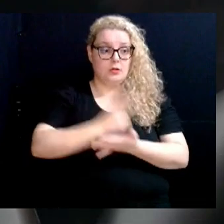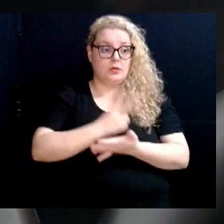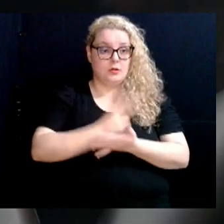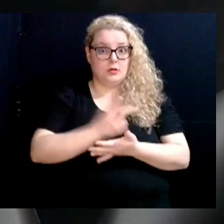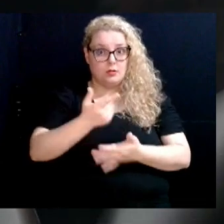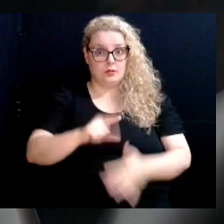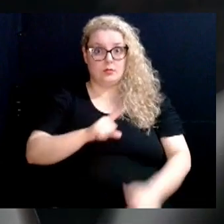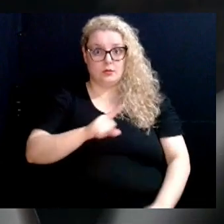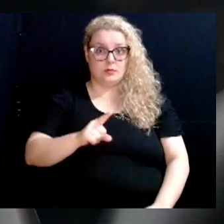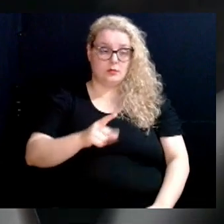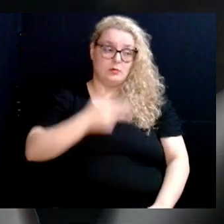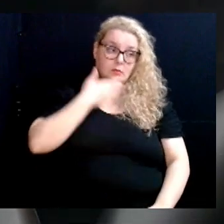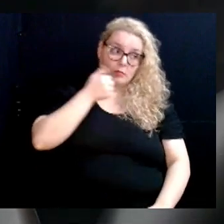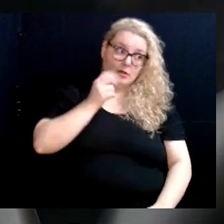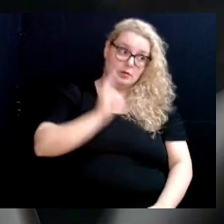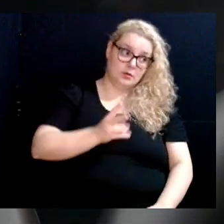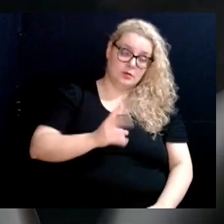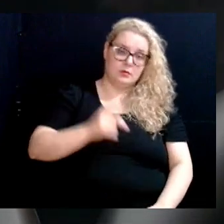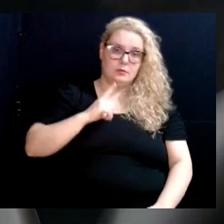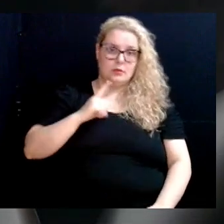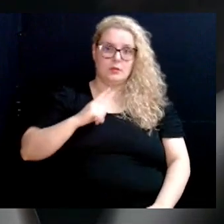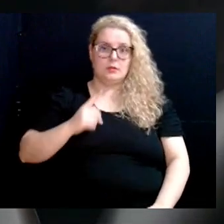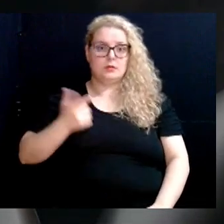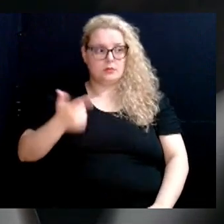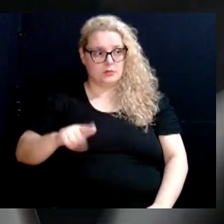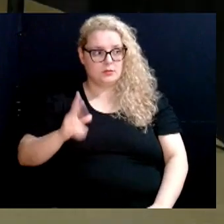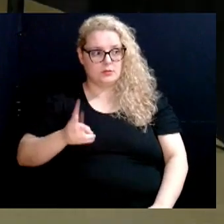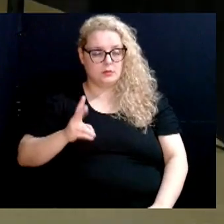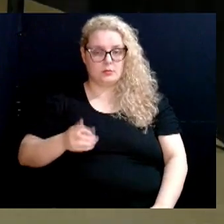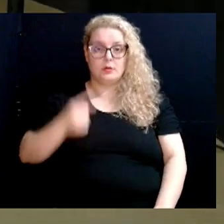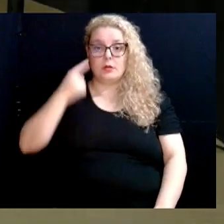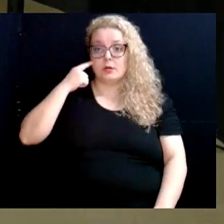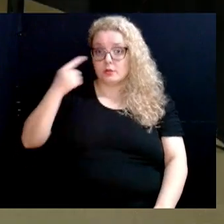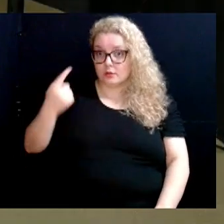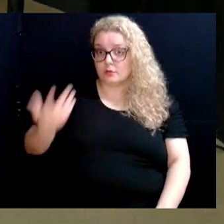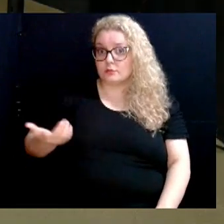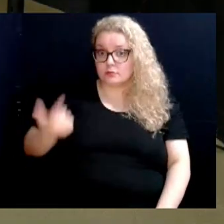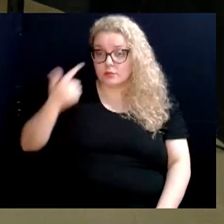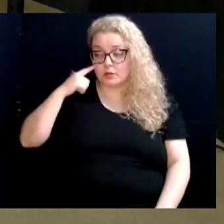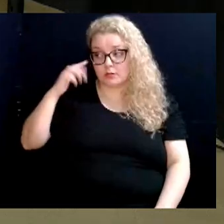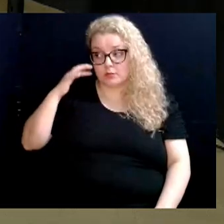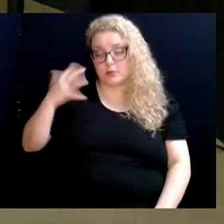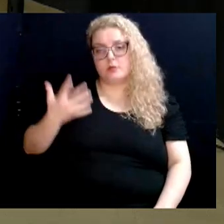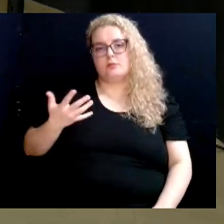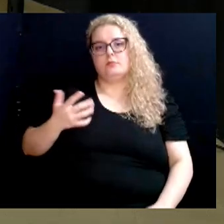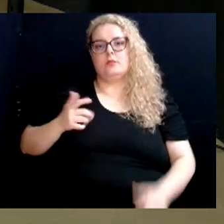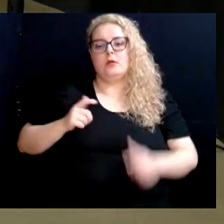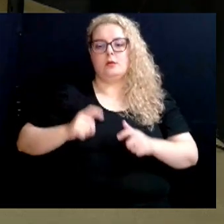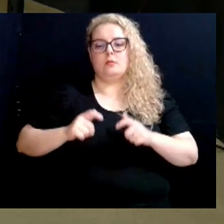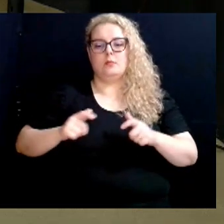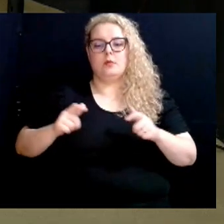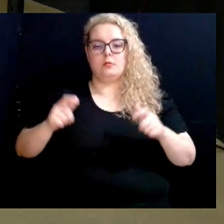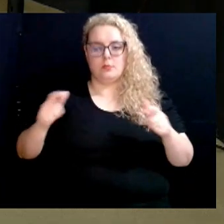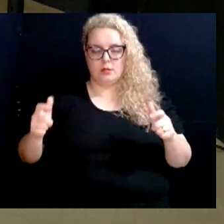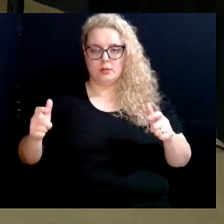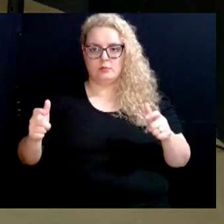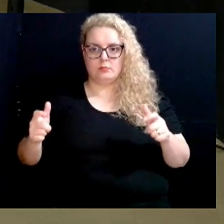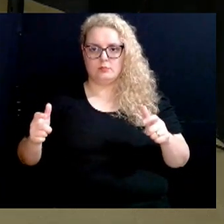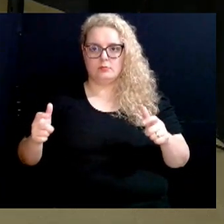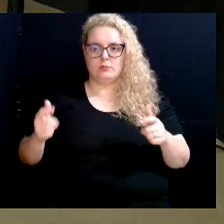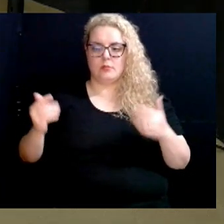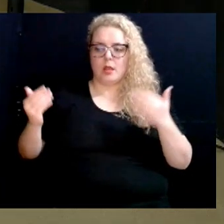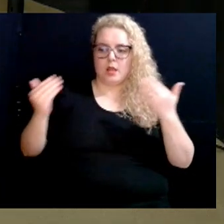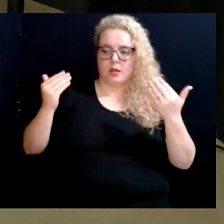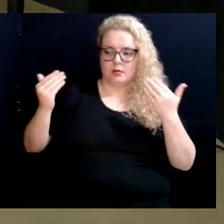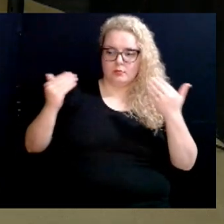melhor sempre, mas tendo consistência. O ideal, então, é a gente pensar em uma progressão e se comparar